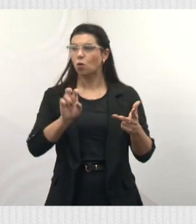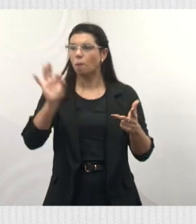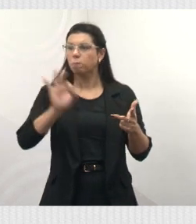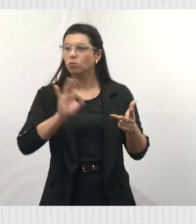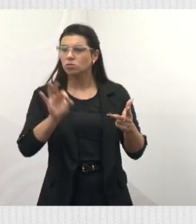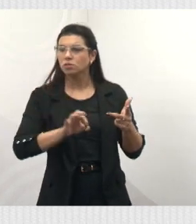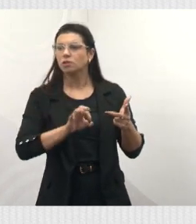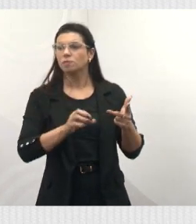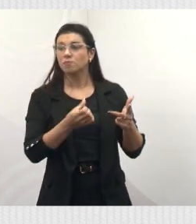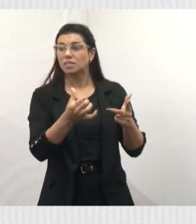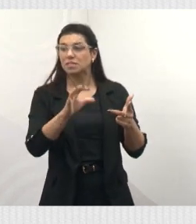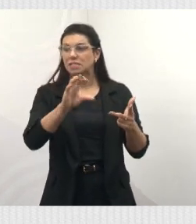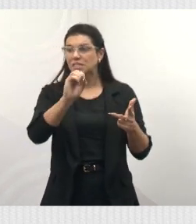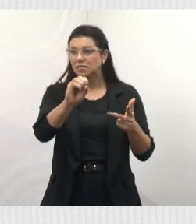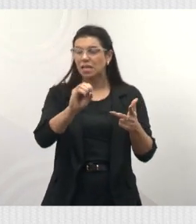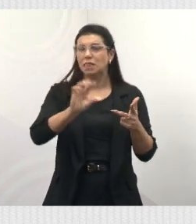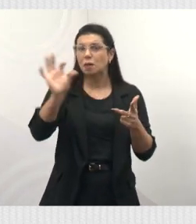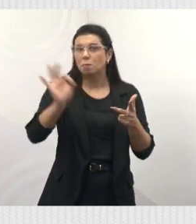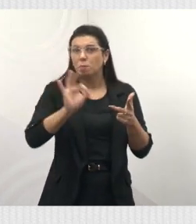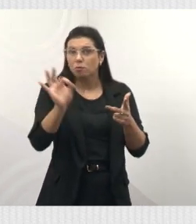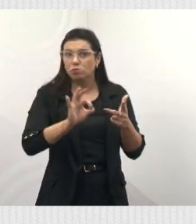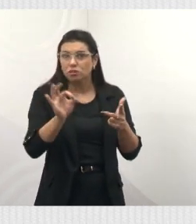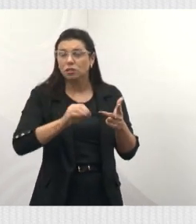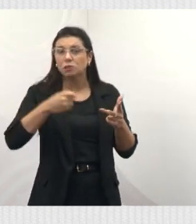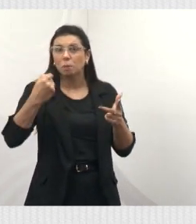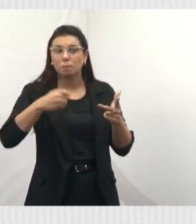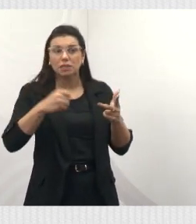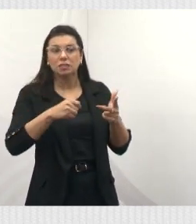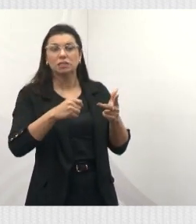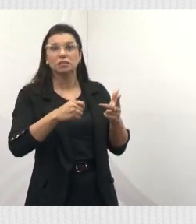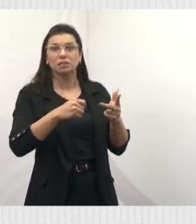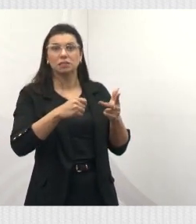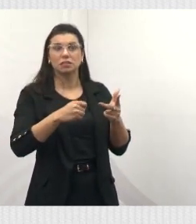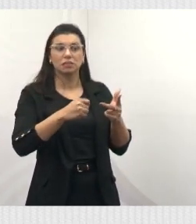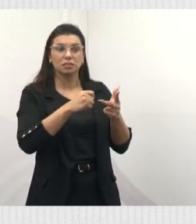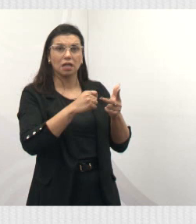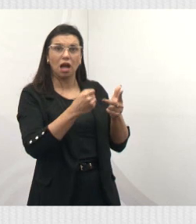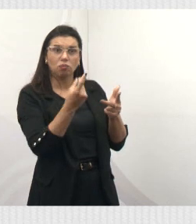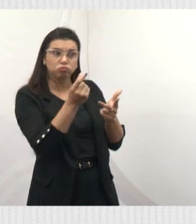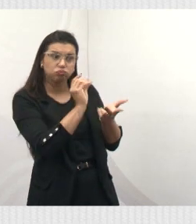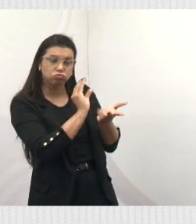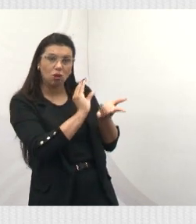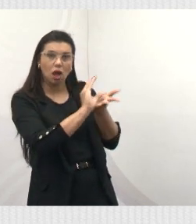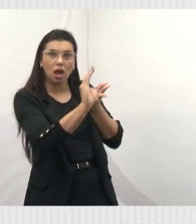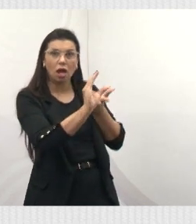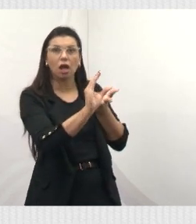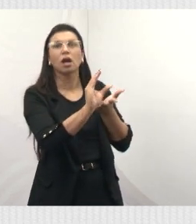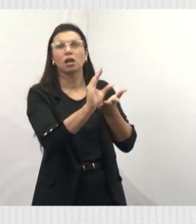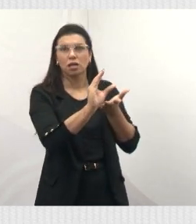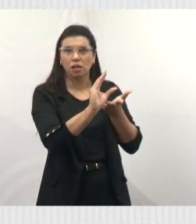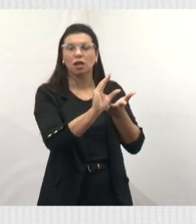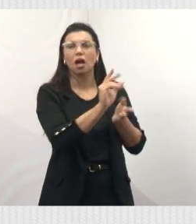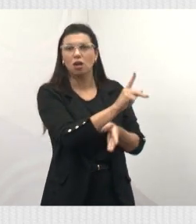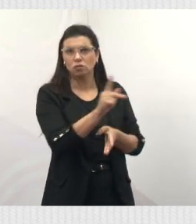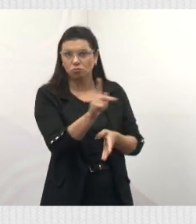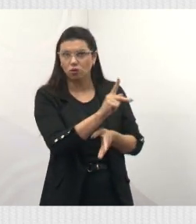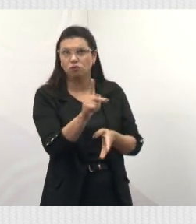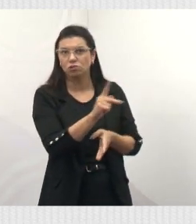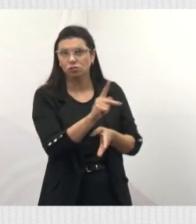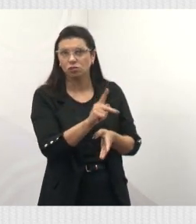60% precisa ser destinado aos professores, aos profissionais do magistério. A Constituição estabelece